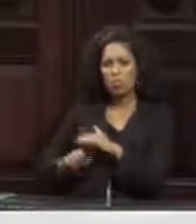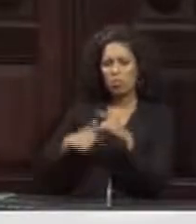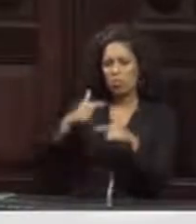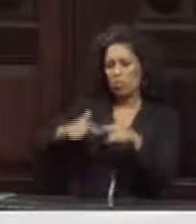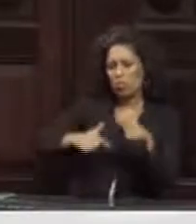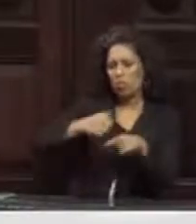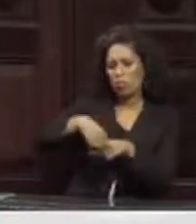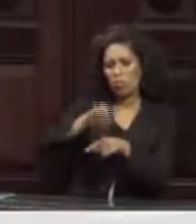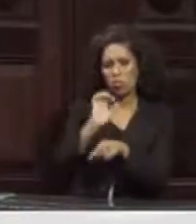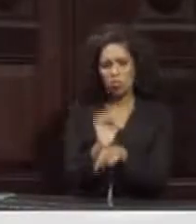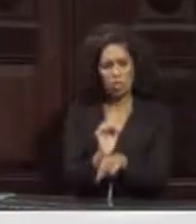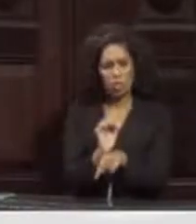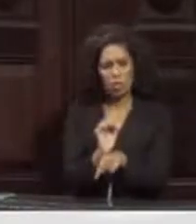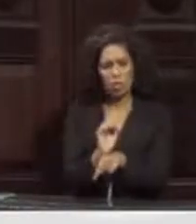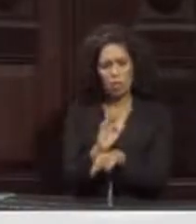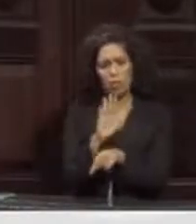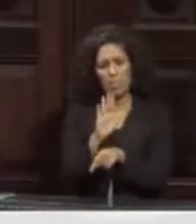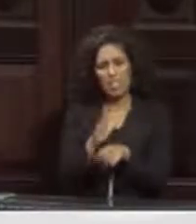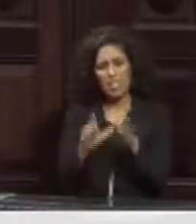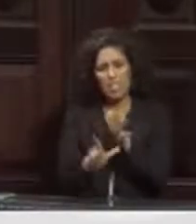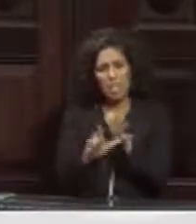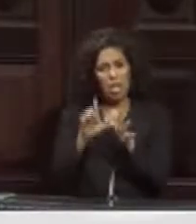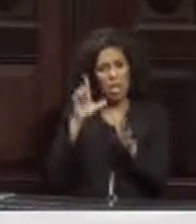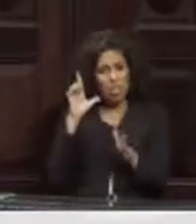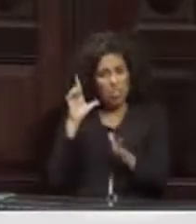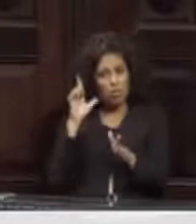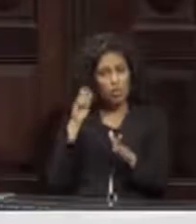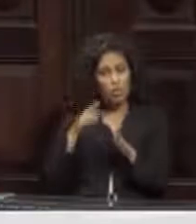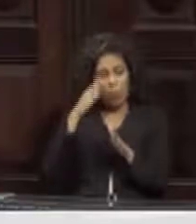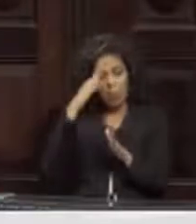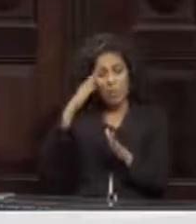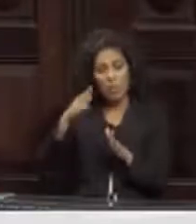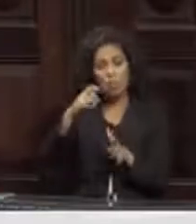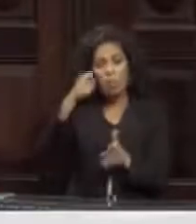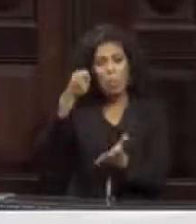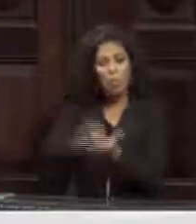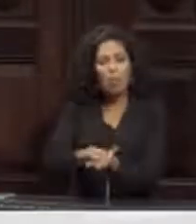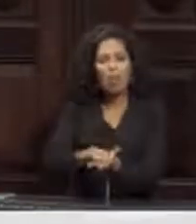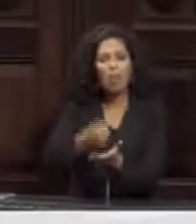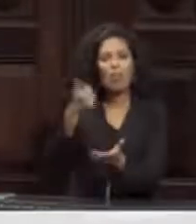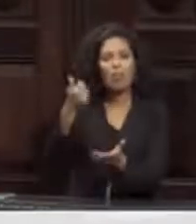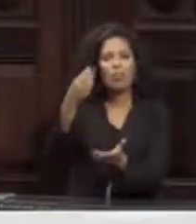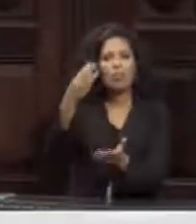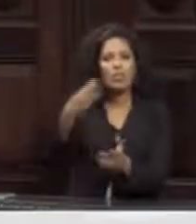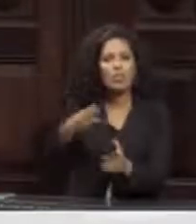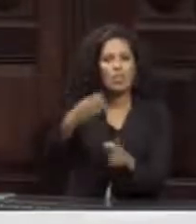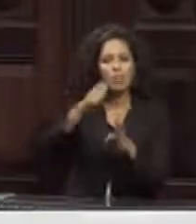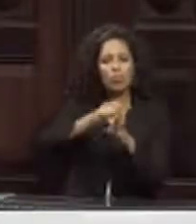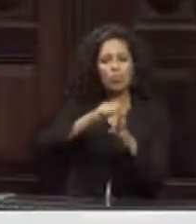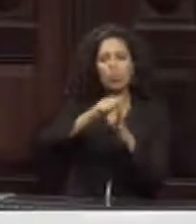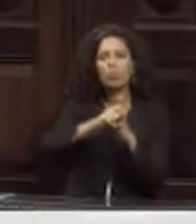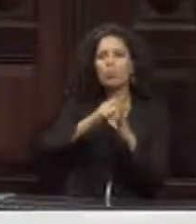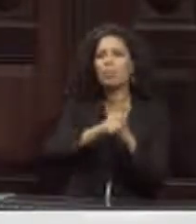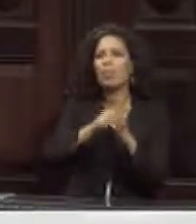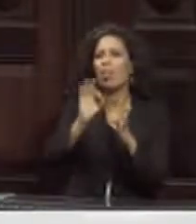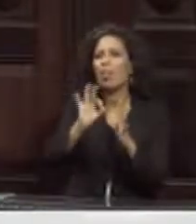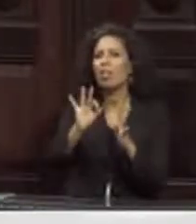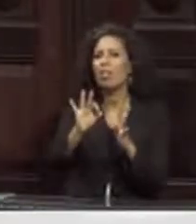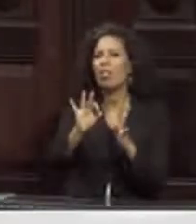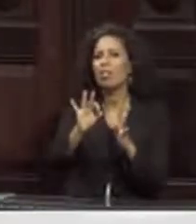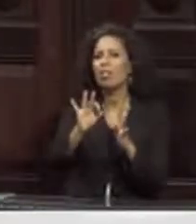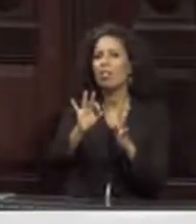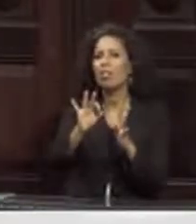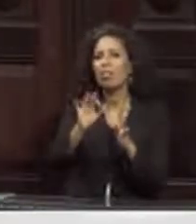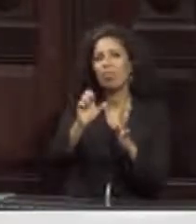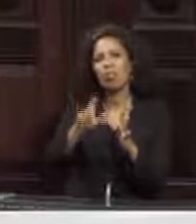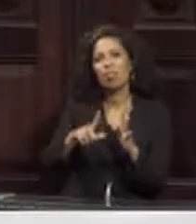conseguimos solucionar a questão dos salários e do 13º dos servidores, com certeza não terá